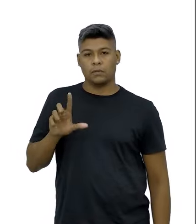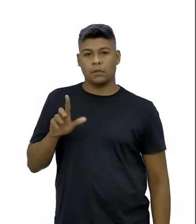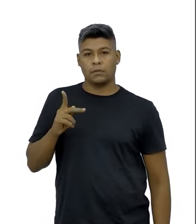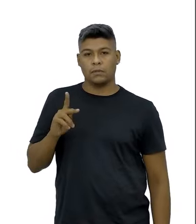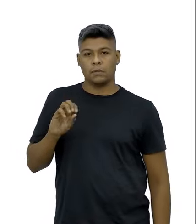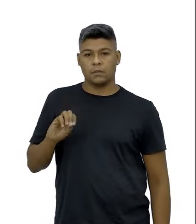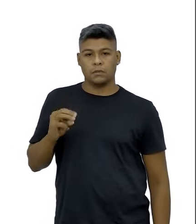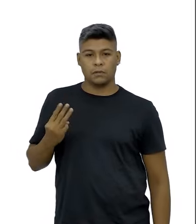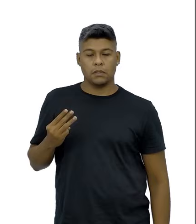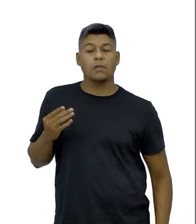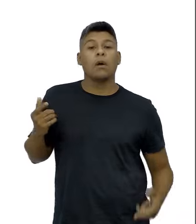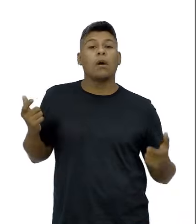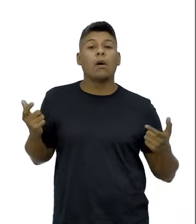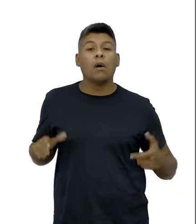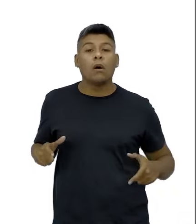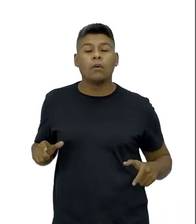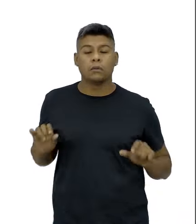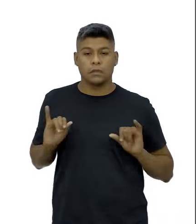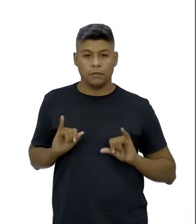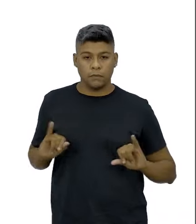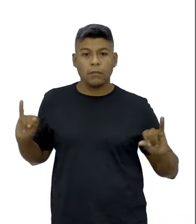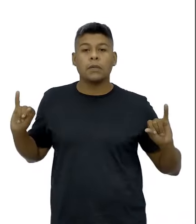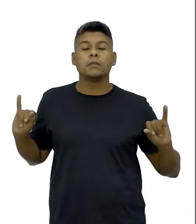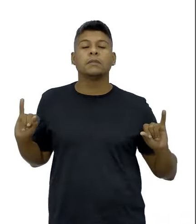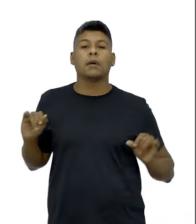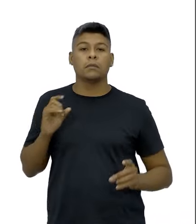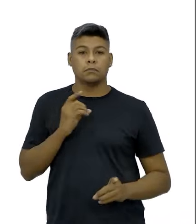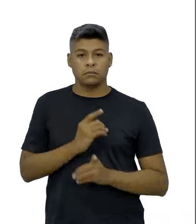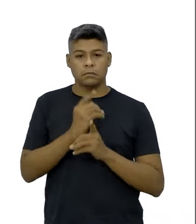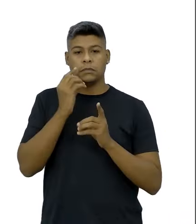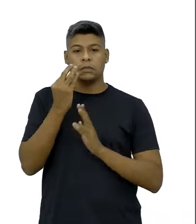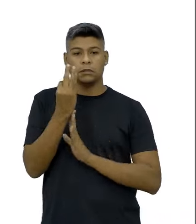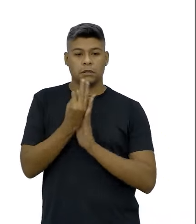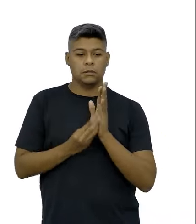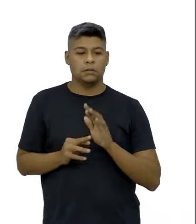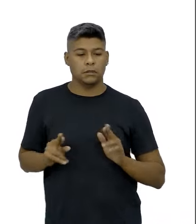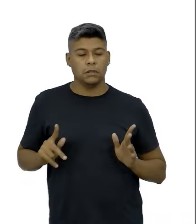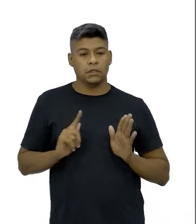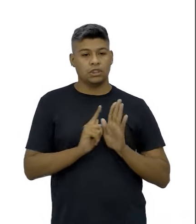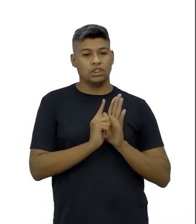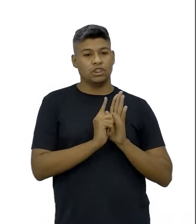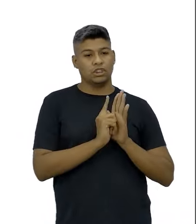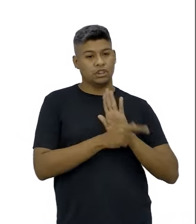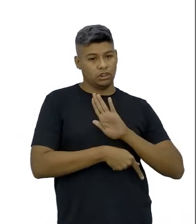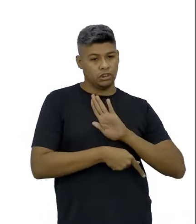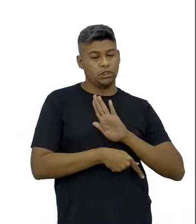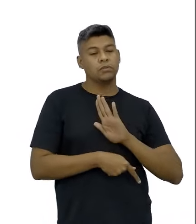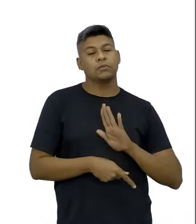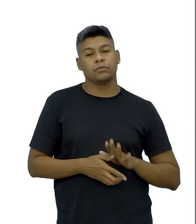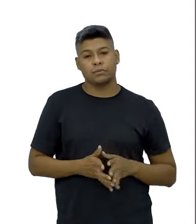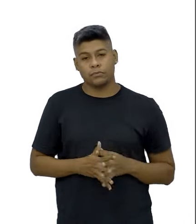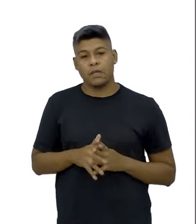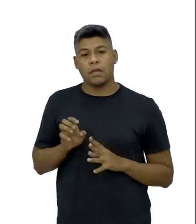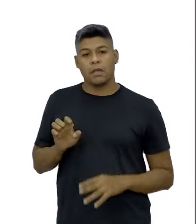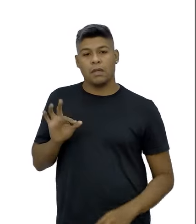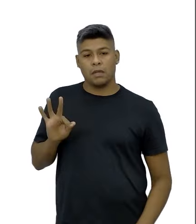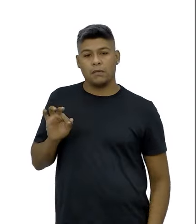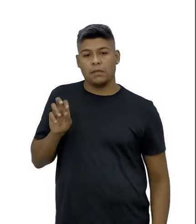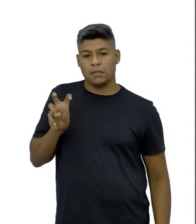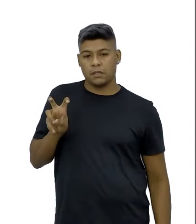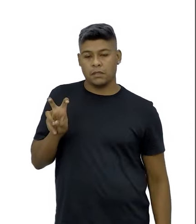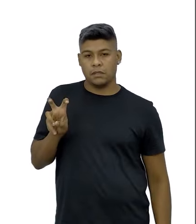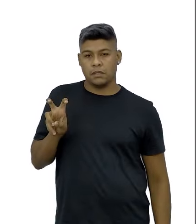15LP03, que é localizar informações explícitas em textos de diferentes gêneros textuais, e a EF